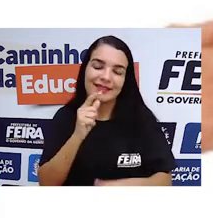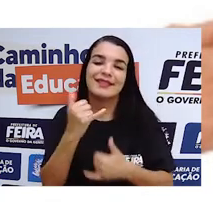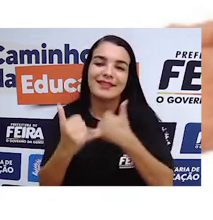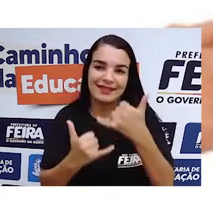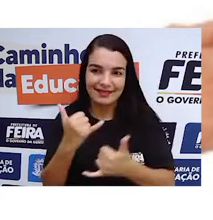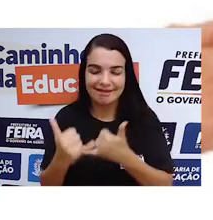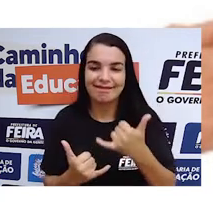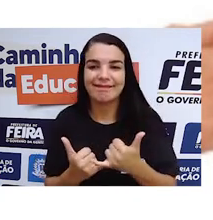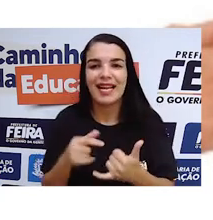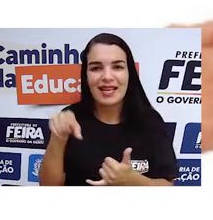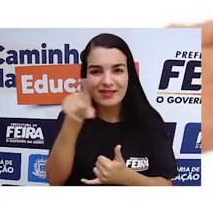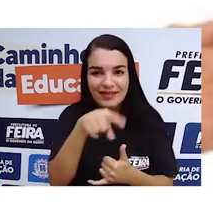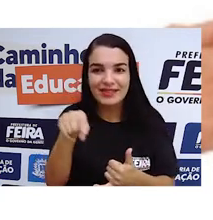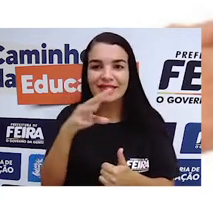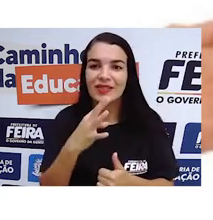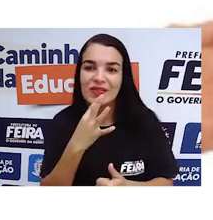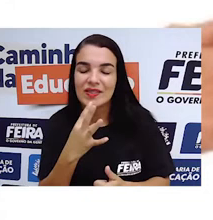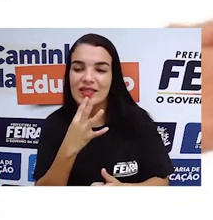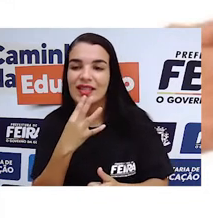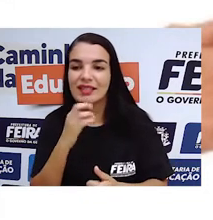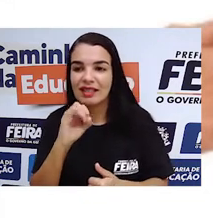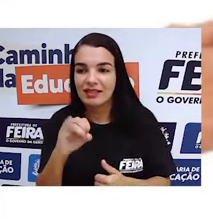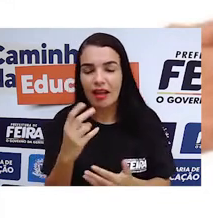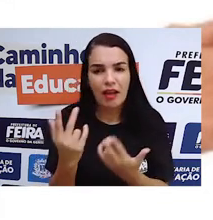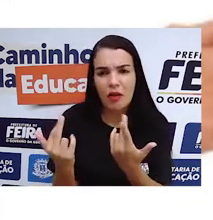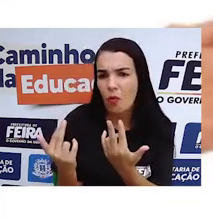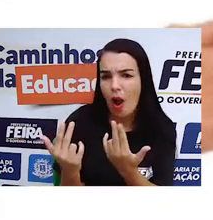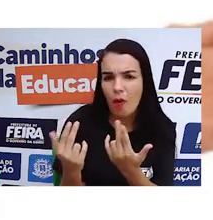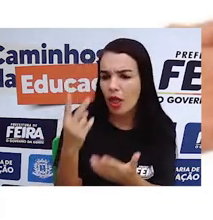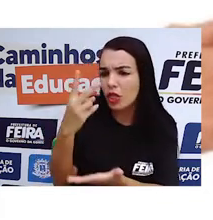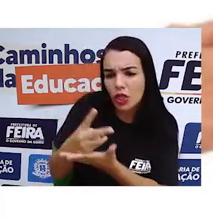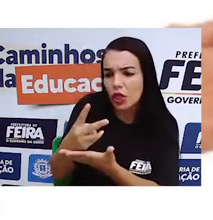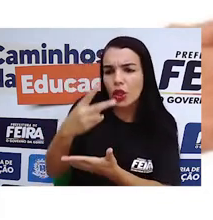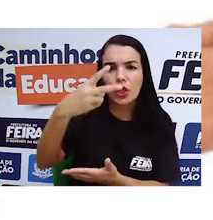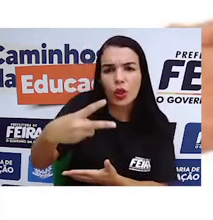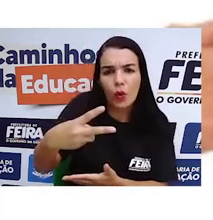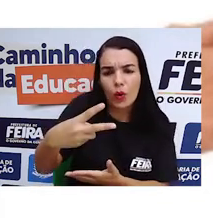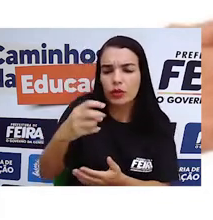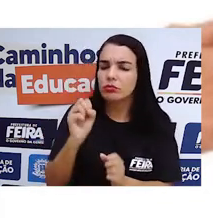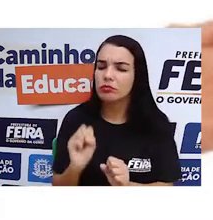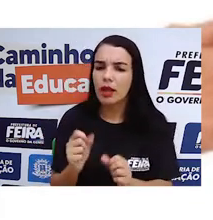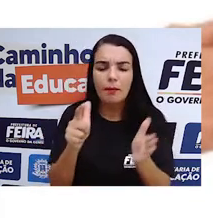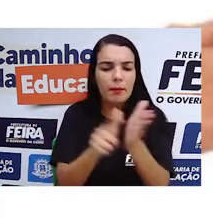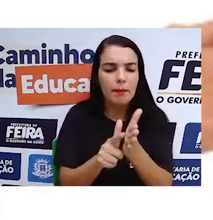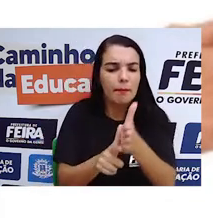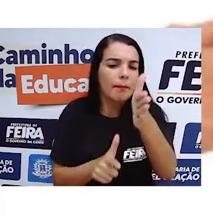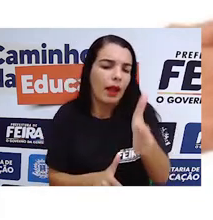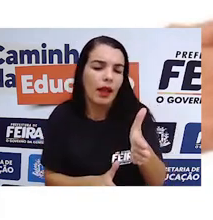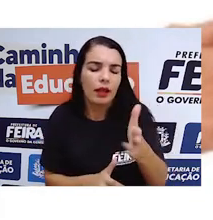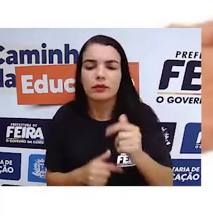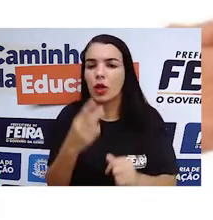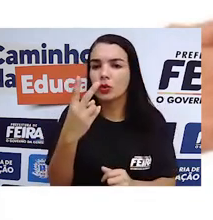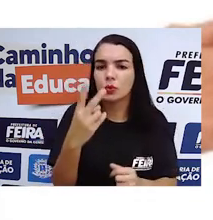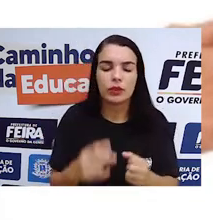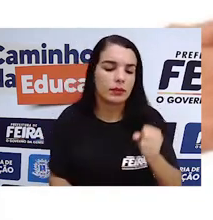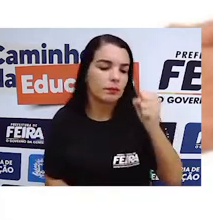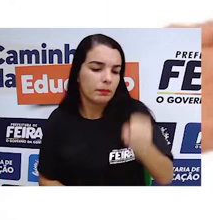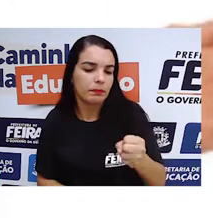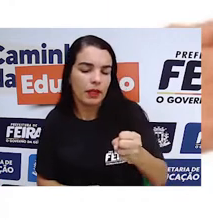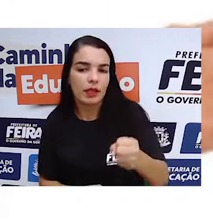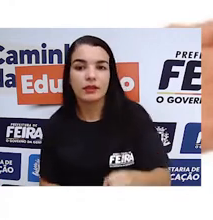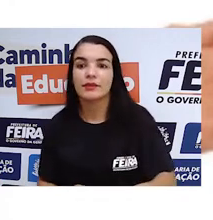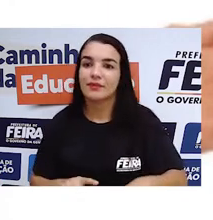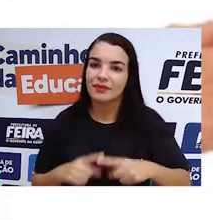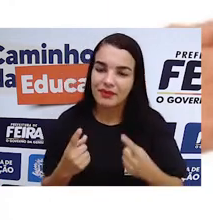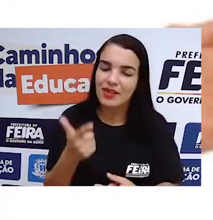se vocês colocarem iguais, né? No caso, dois papéis, duas tesouras, duas pedras, aí vocês